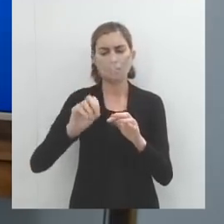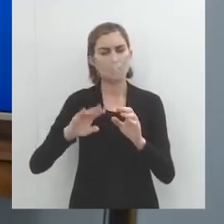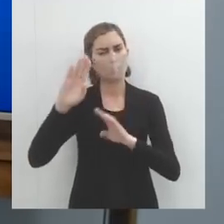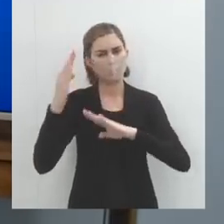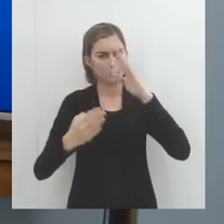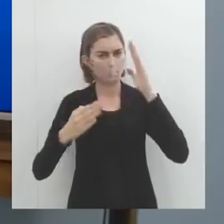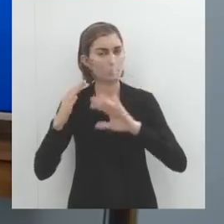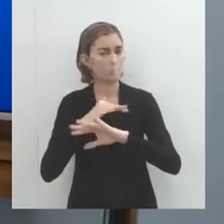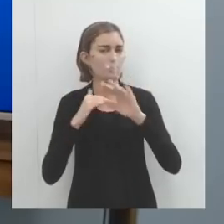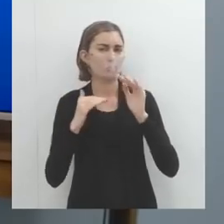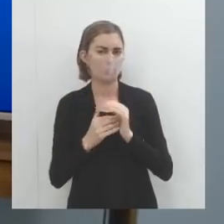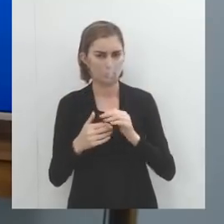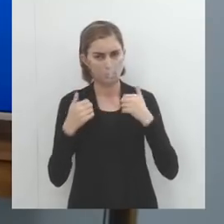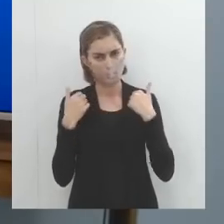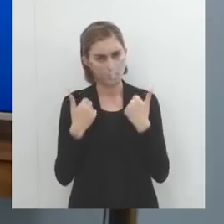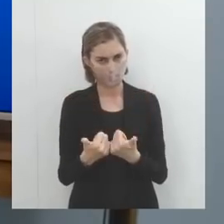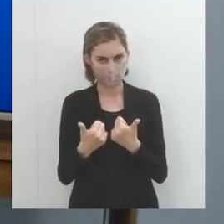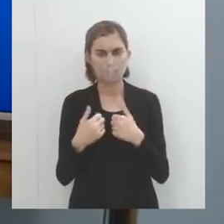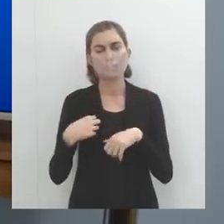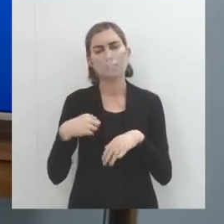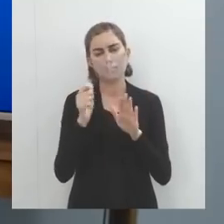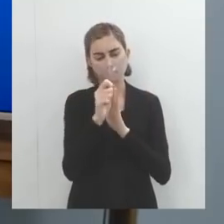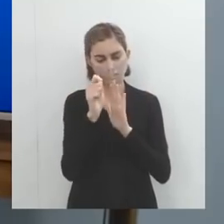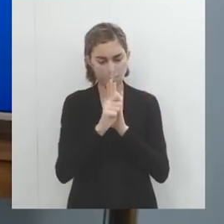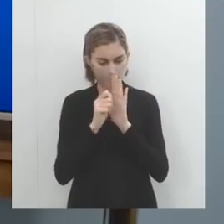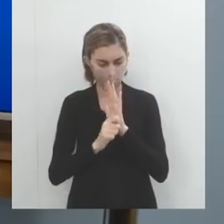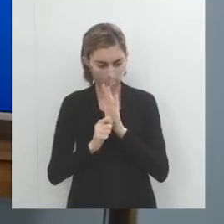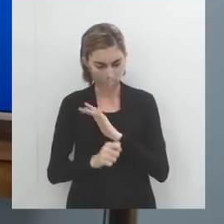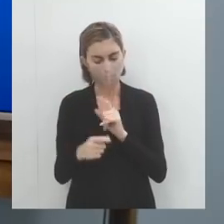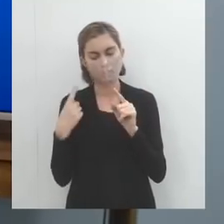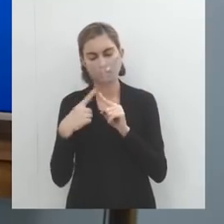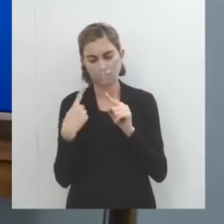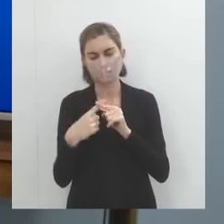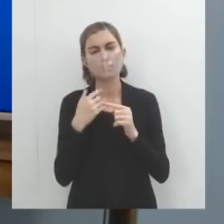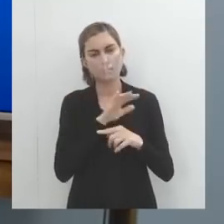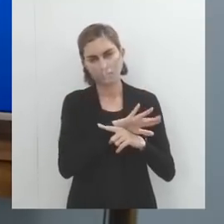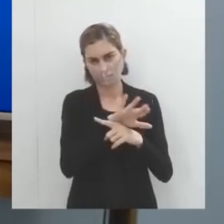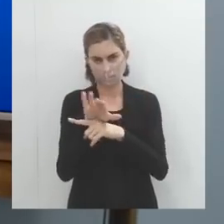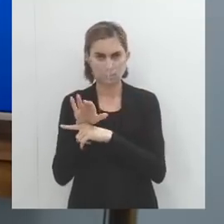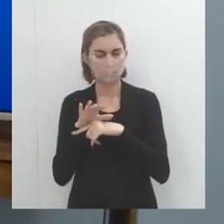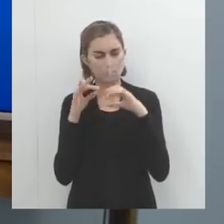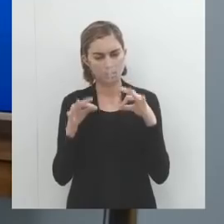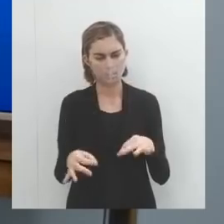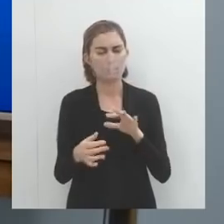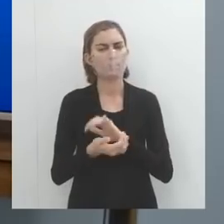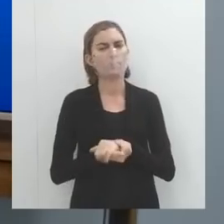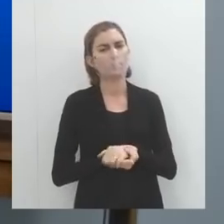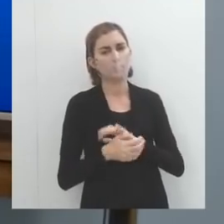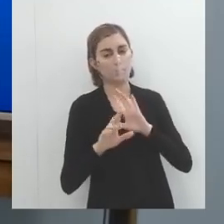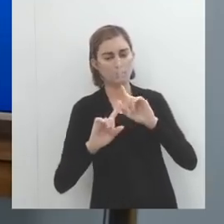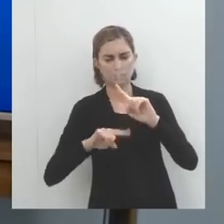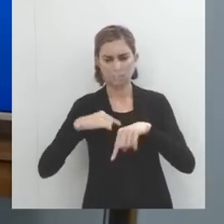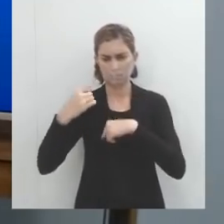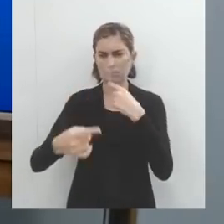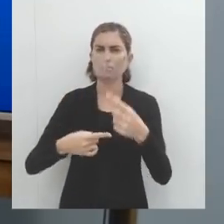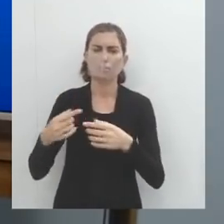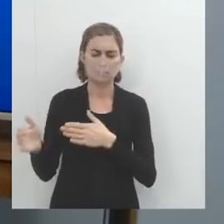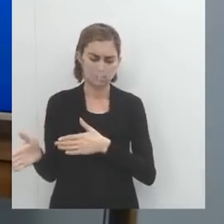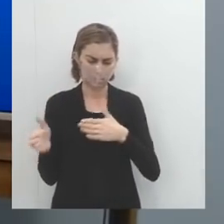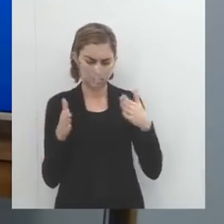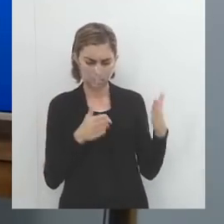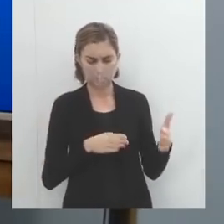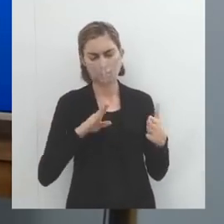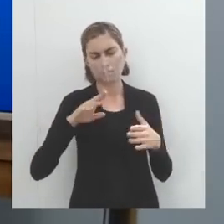EducaPE, tem tudo. Beleza? Bota em dia teu caderno e se inscreve, porque isso vai te ajudar. Tranquilo? Aí assim, depois dessa parte toda